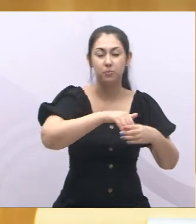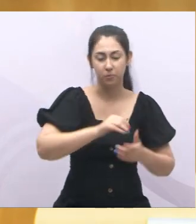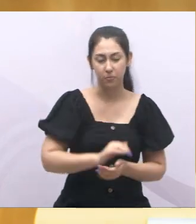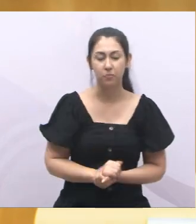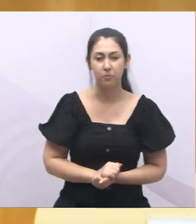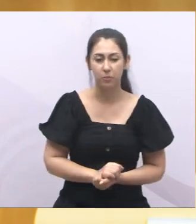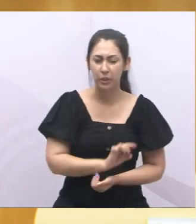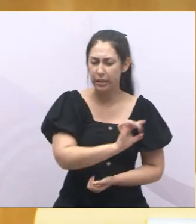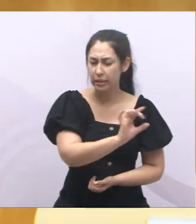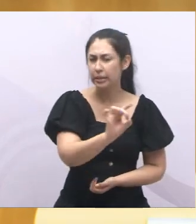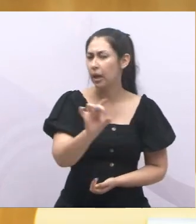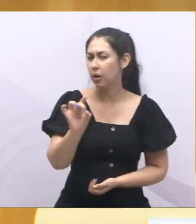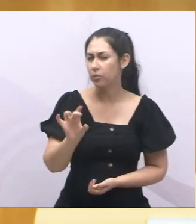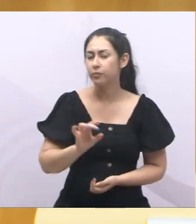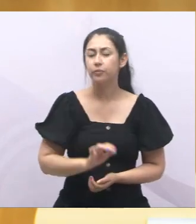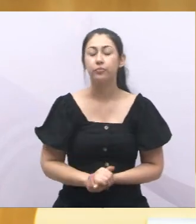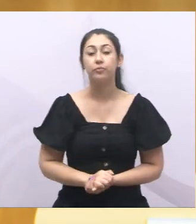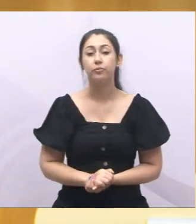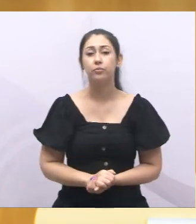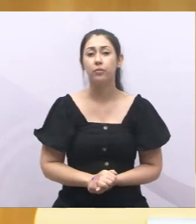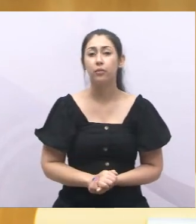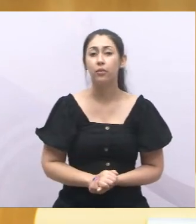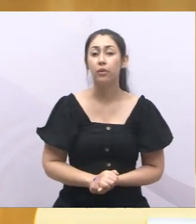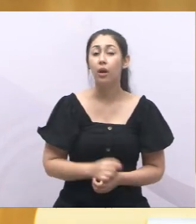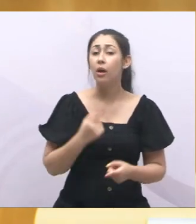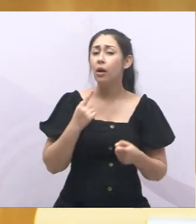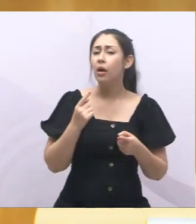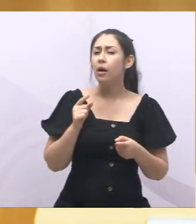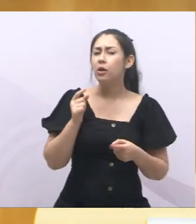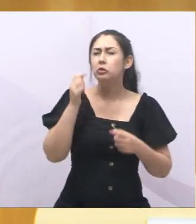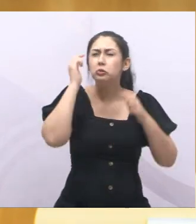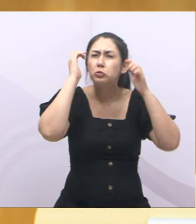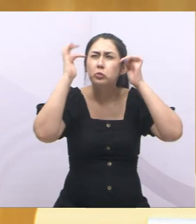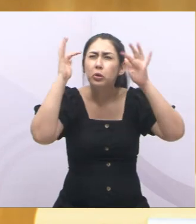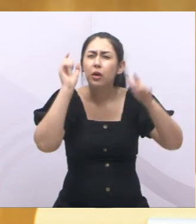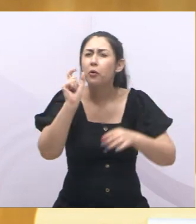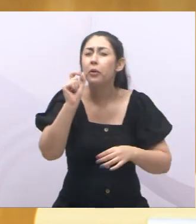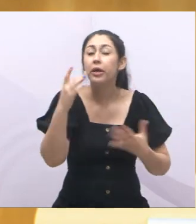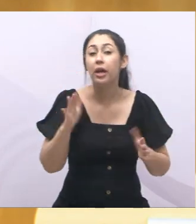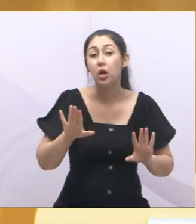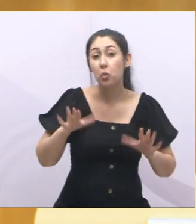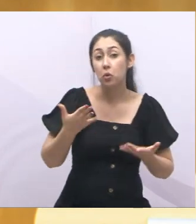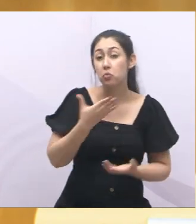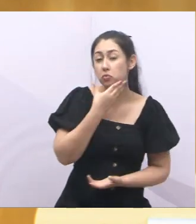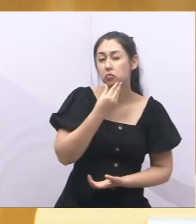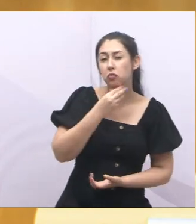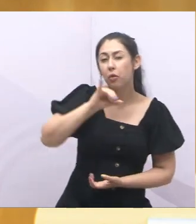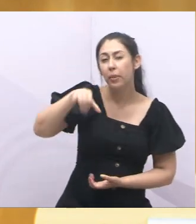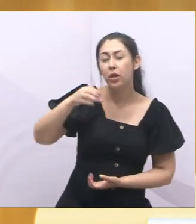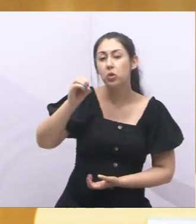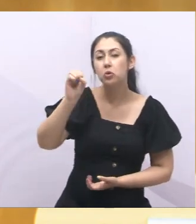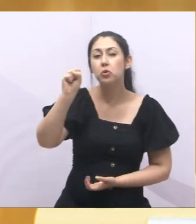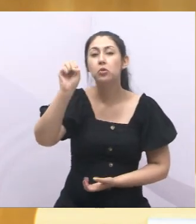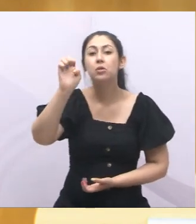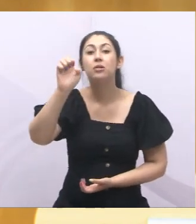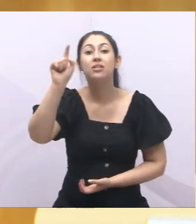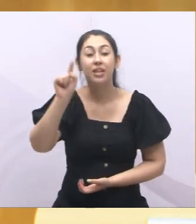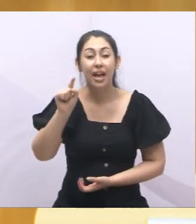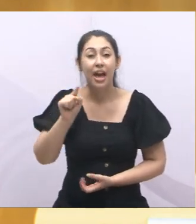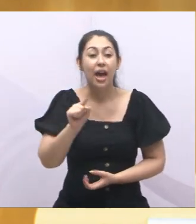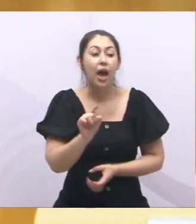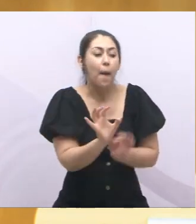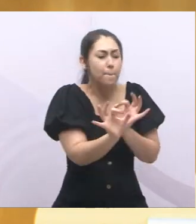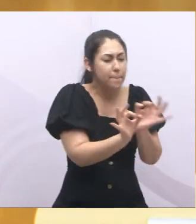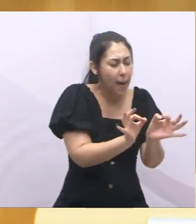senhores vereadores. Quais os sonhos que levaram o senhor José, lá do Rio Comprido, a regularizar o seu